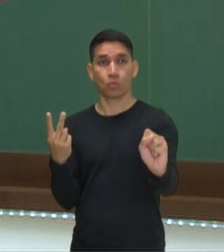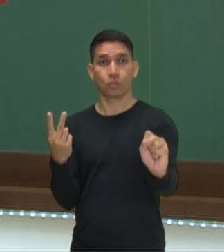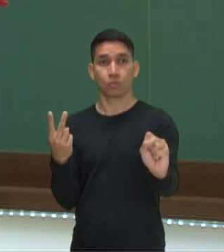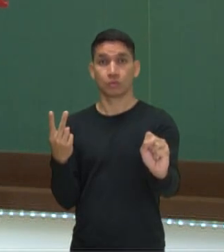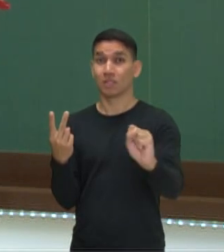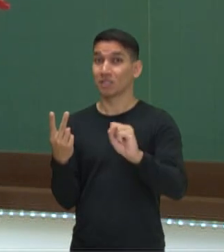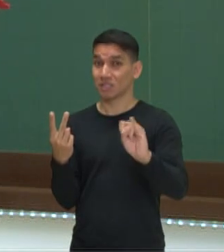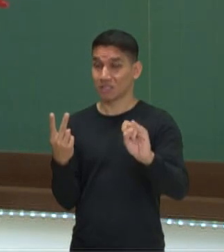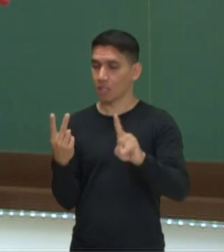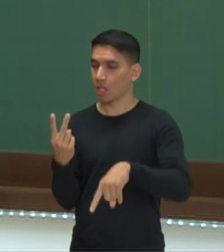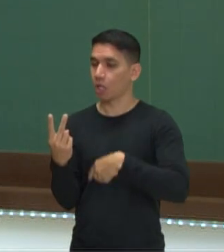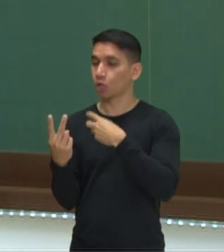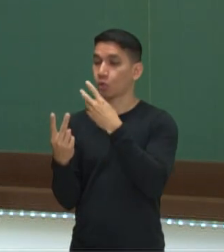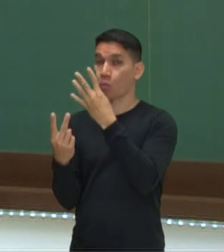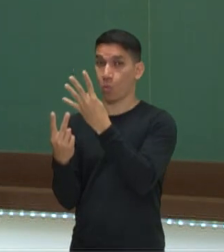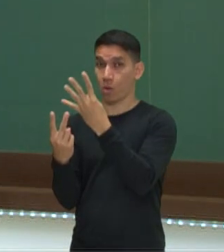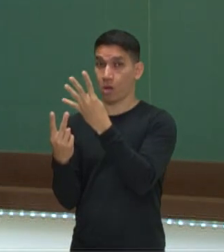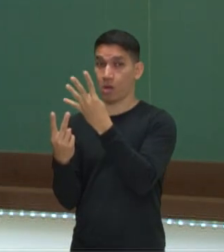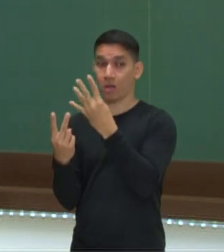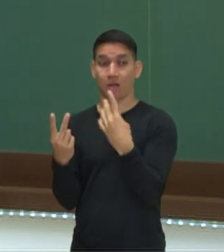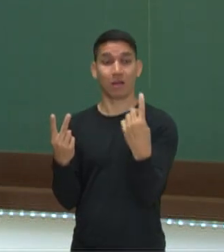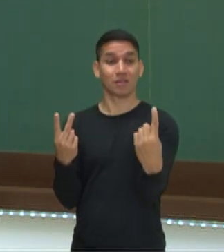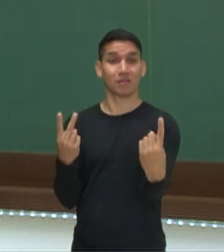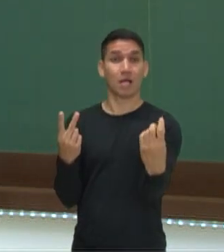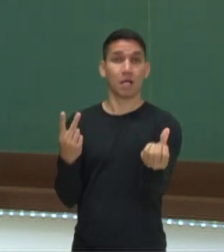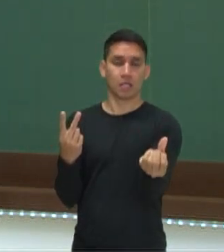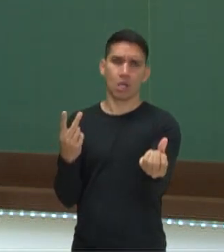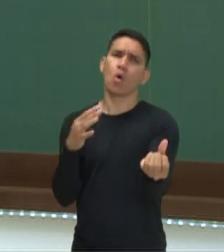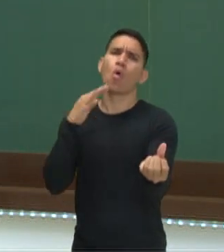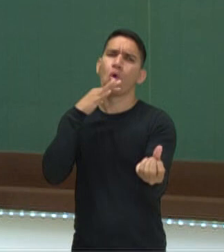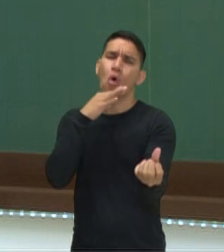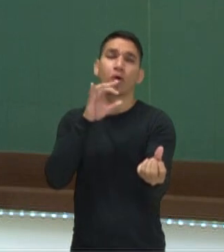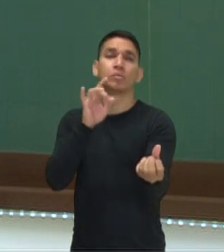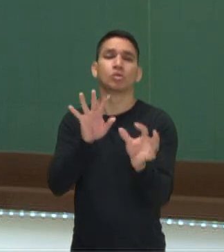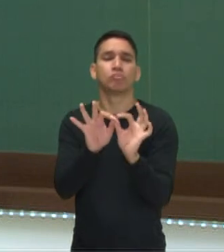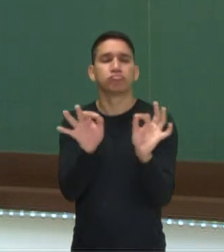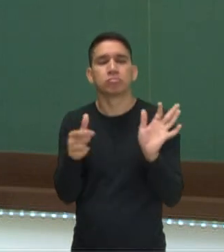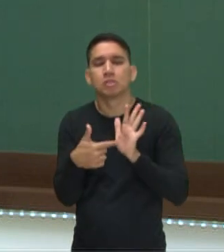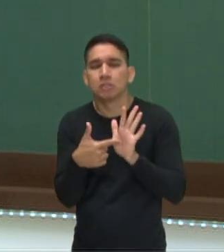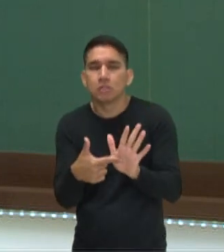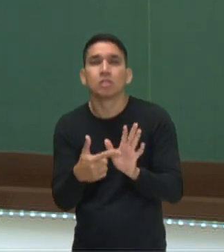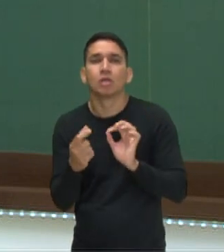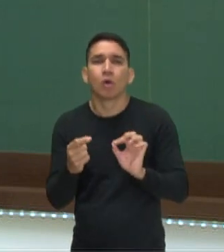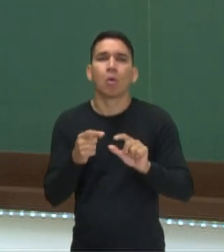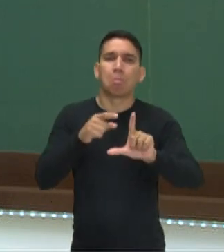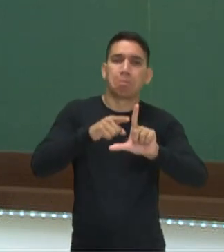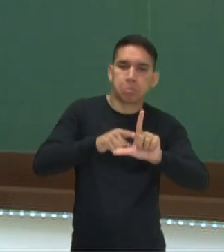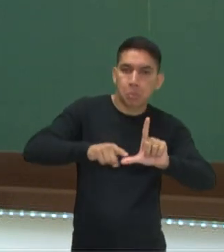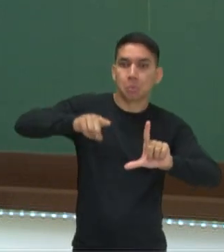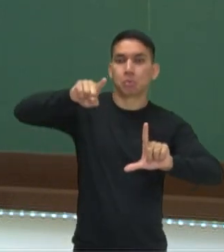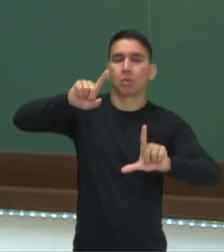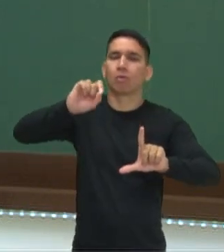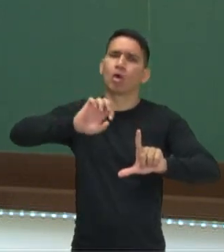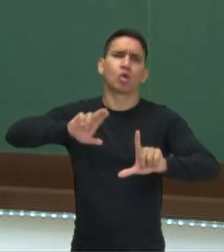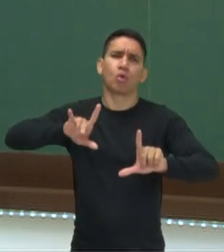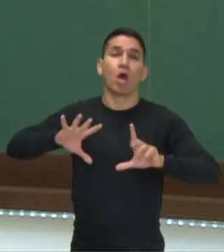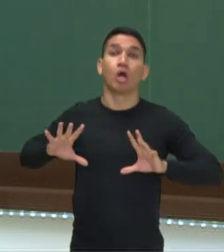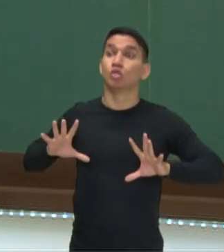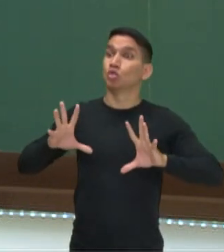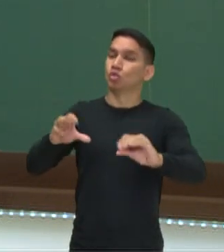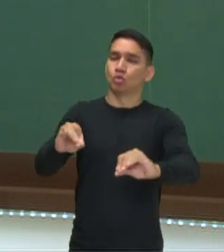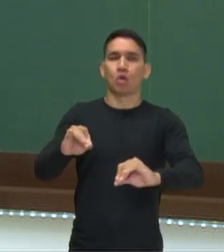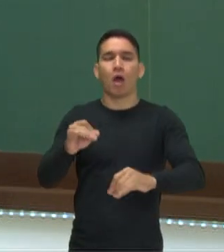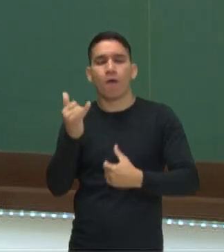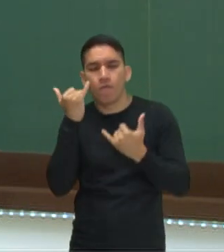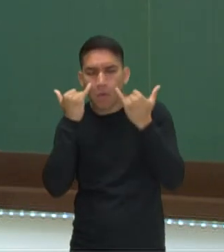se fosse 2 elevado na 4? 16. Claro que a gente fez apenas uma representação aqui, não tá todos os valores, mas dá